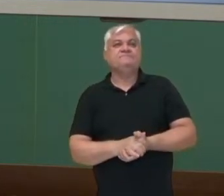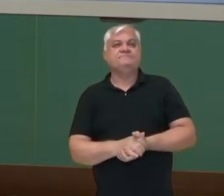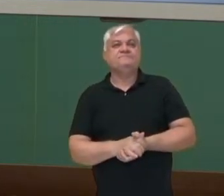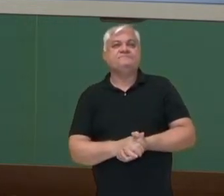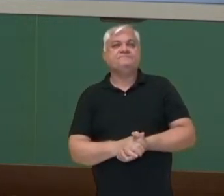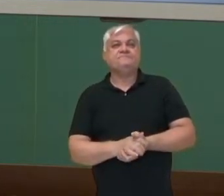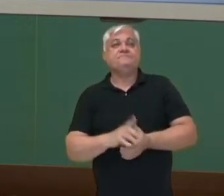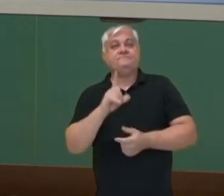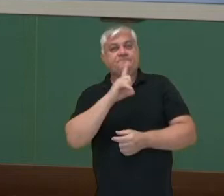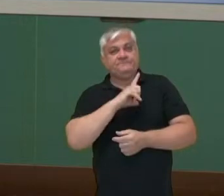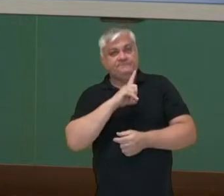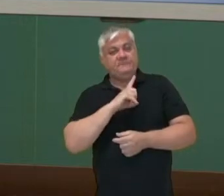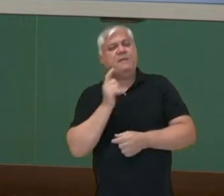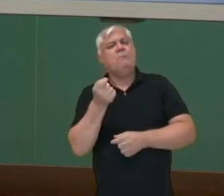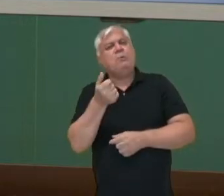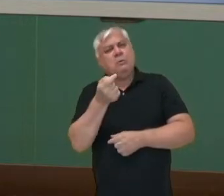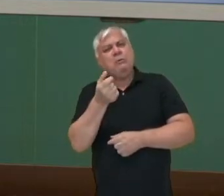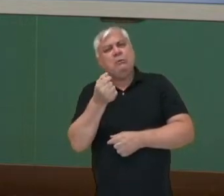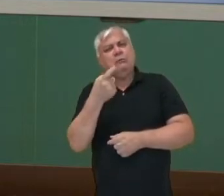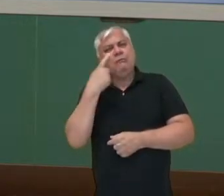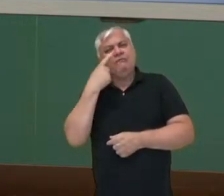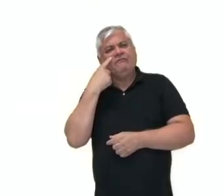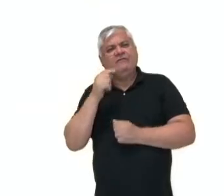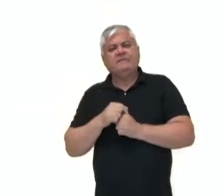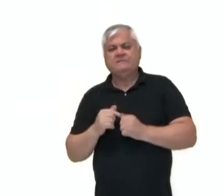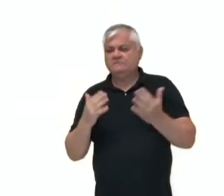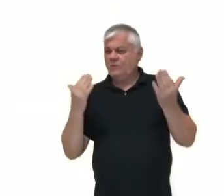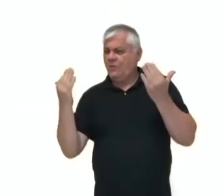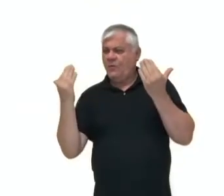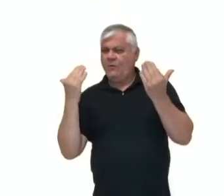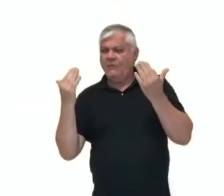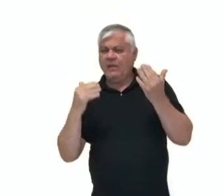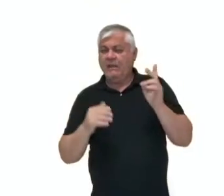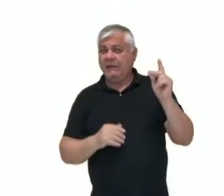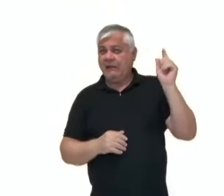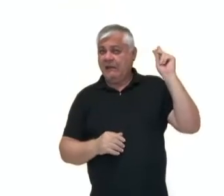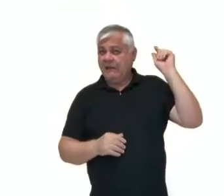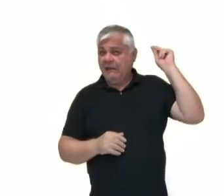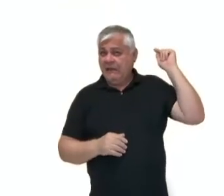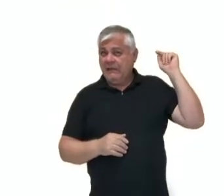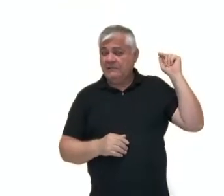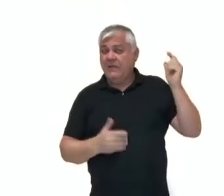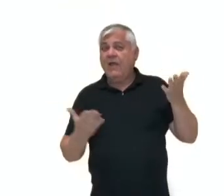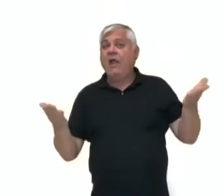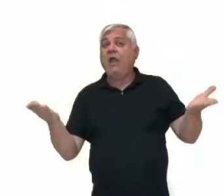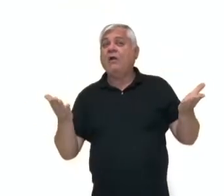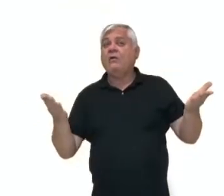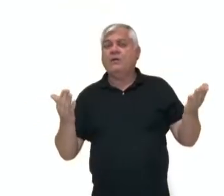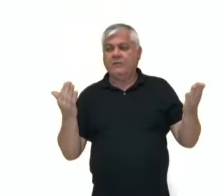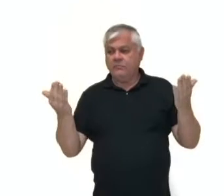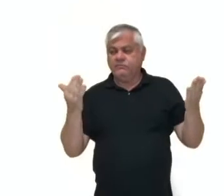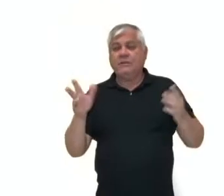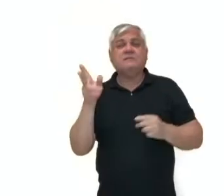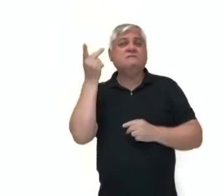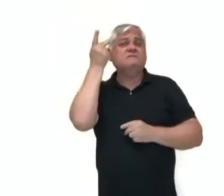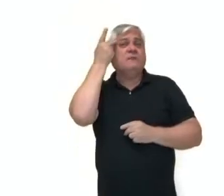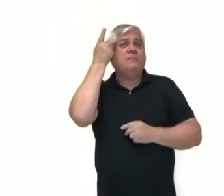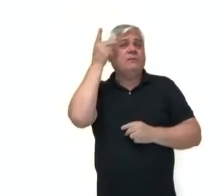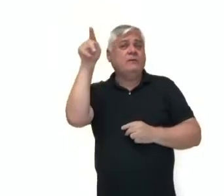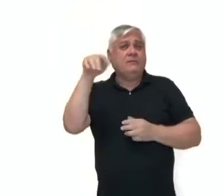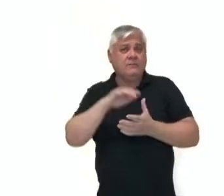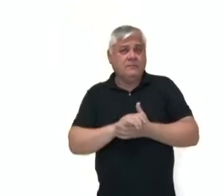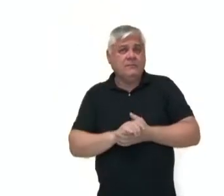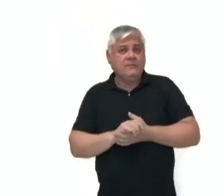Existem, então, poucos resquícios que nós vamos ver aqui uma comparação que foi estabelecida aqui no mapa em São Paulo, no estado de São